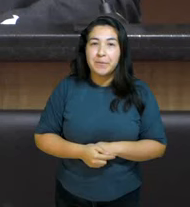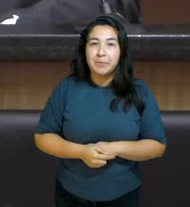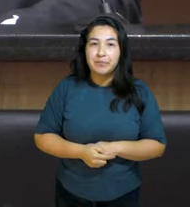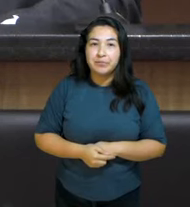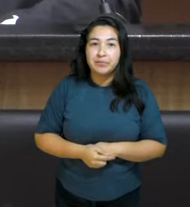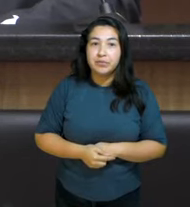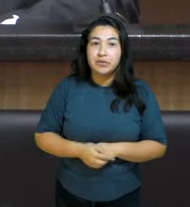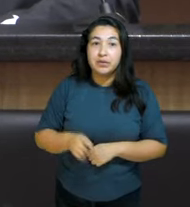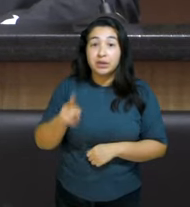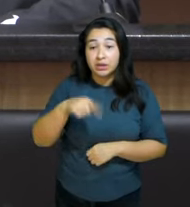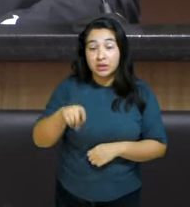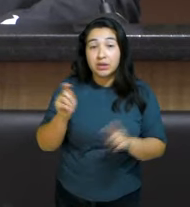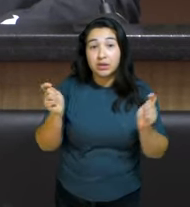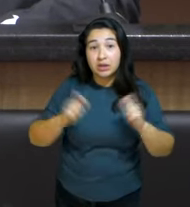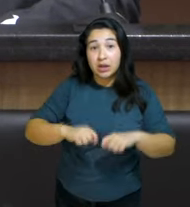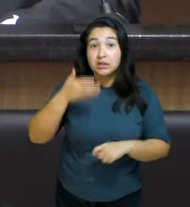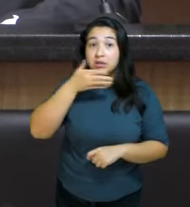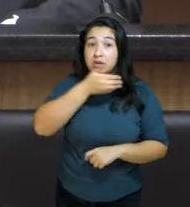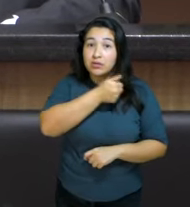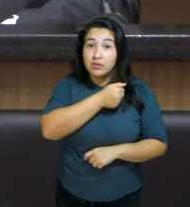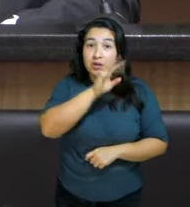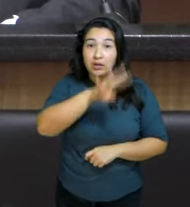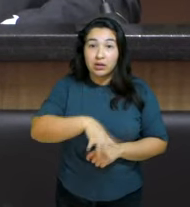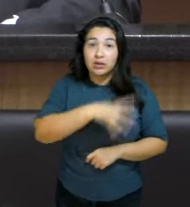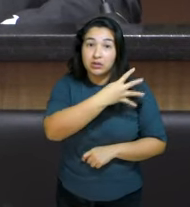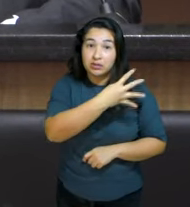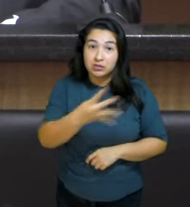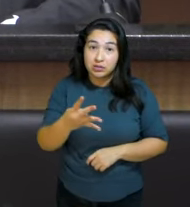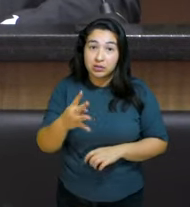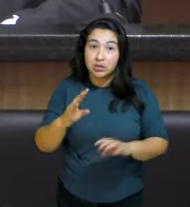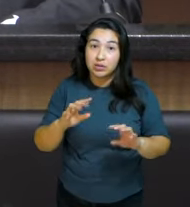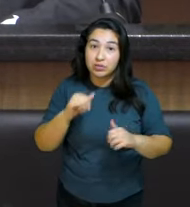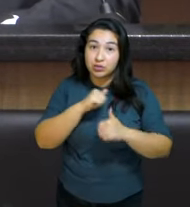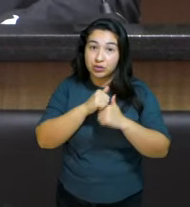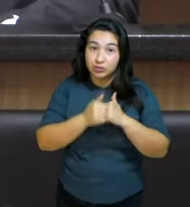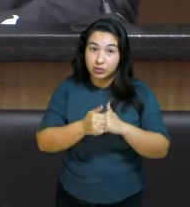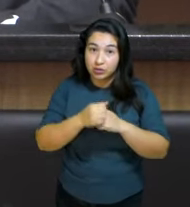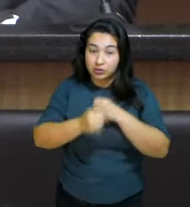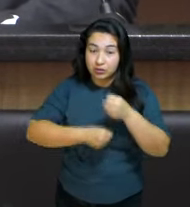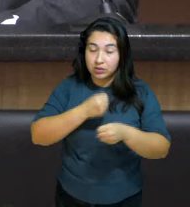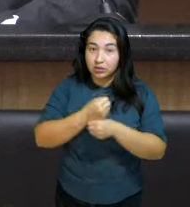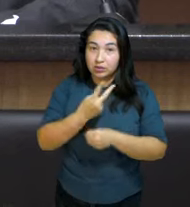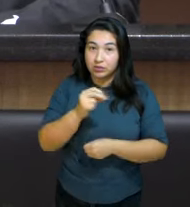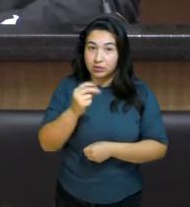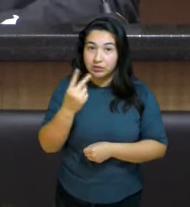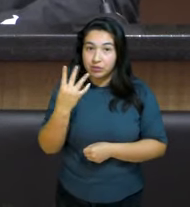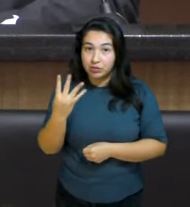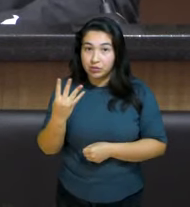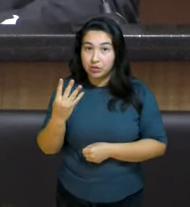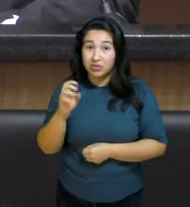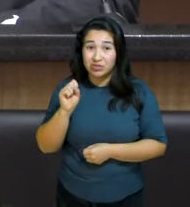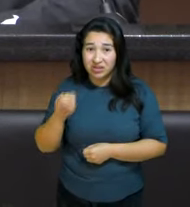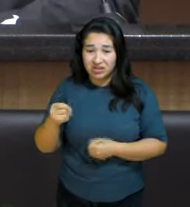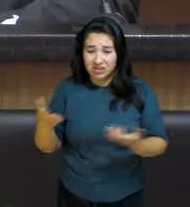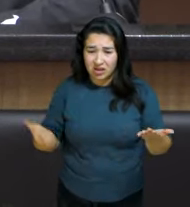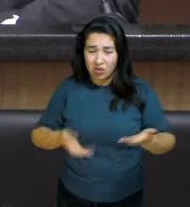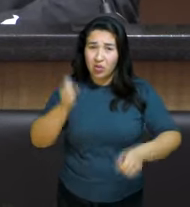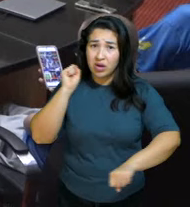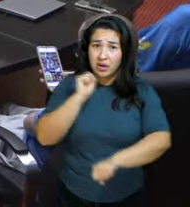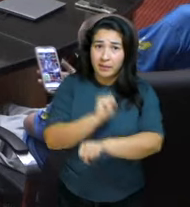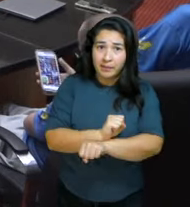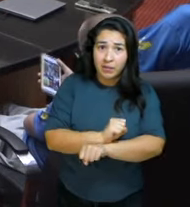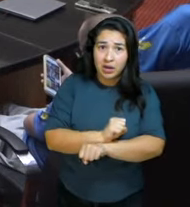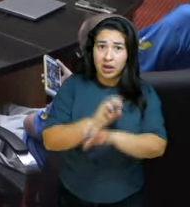para que salve o calendário esportivo desse ano. Porque se a gente for parar agora, fazer todo um processo, agora, eu estou falando no meio,